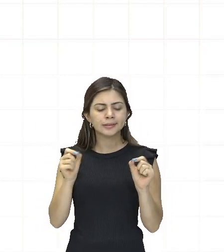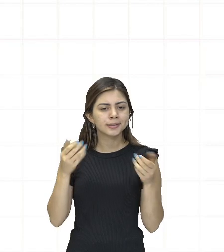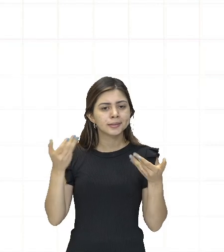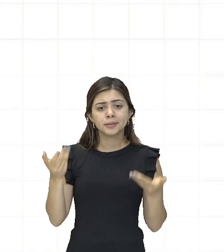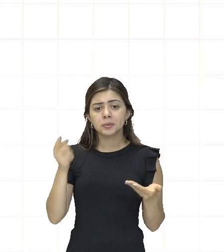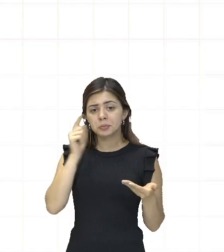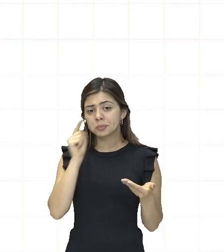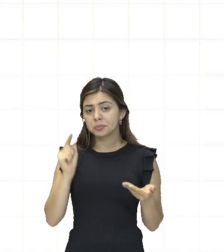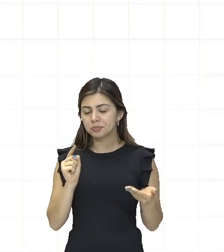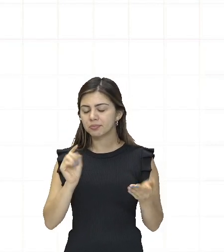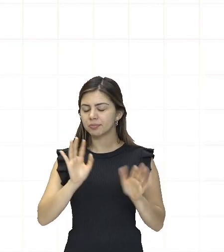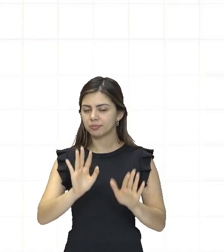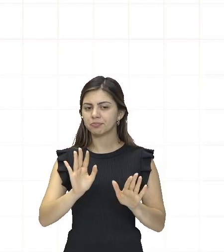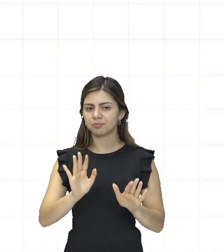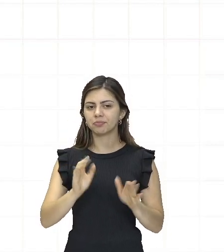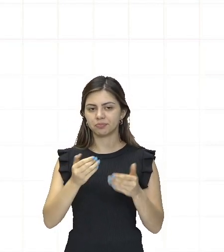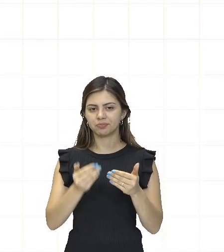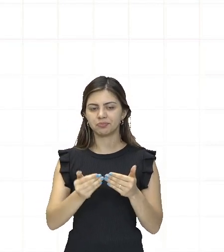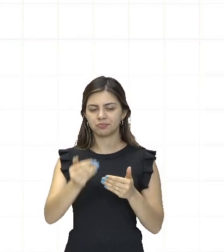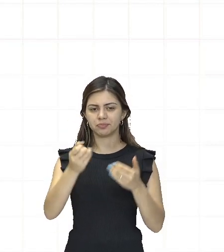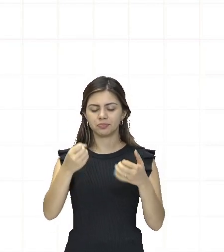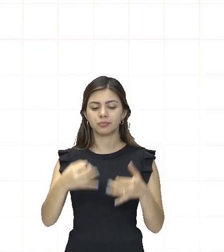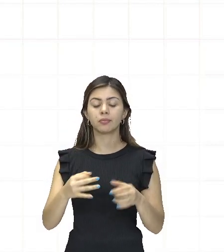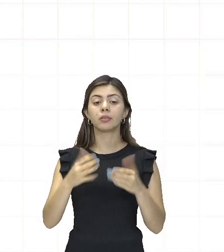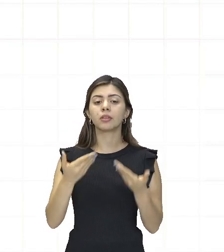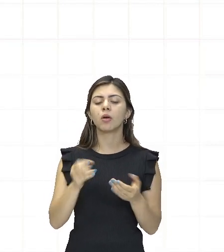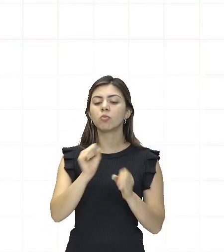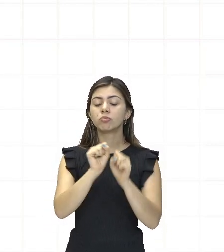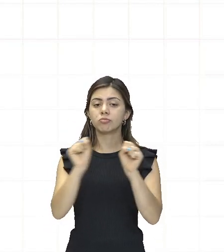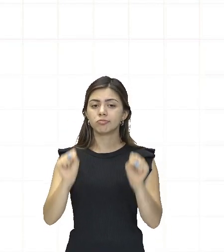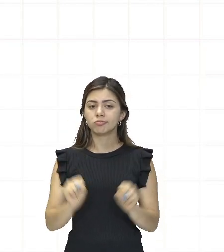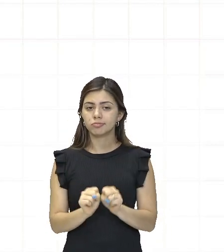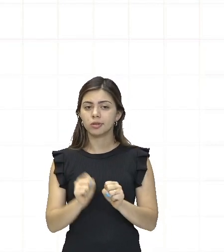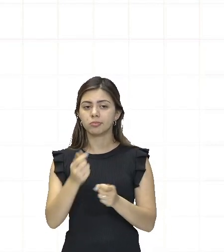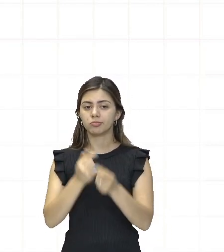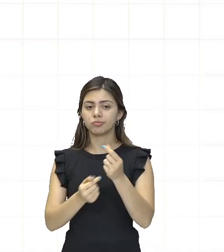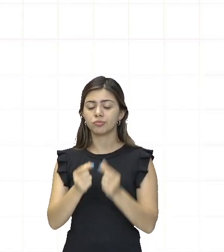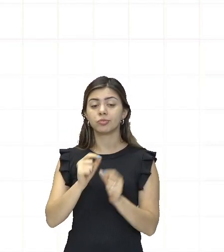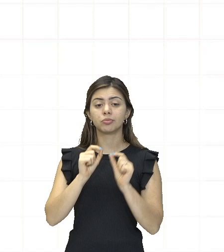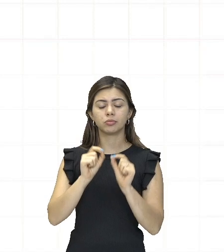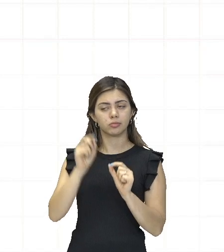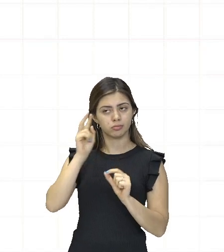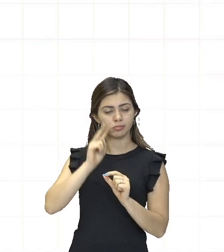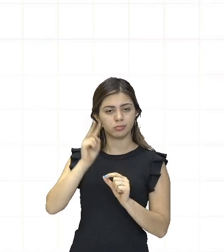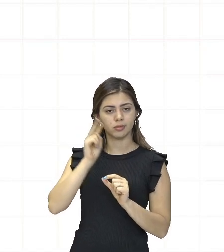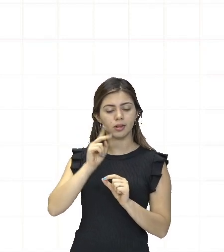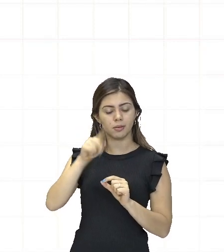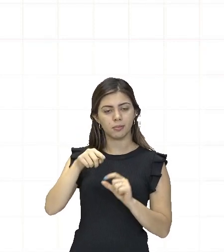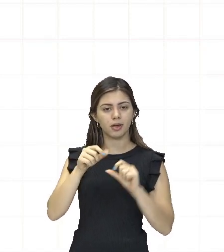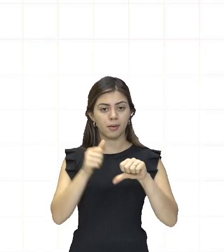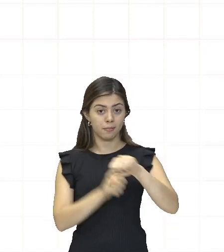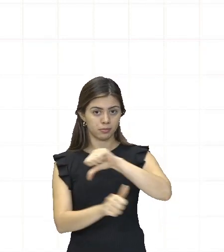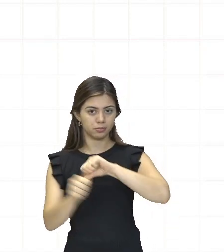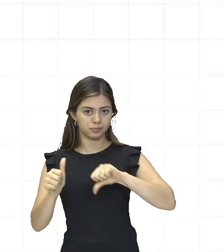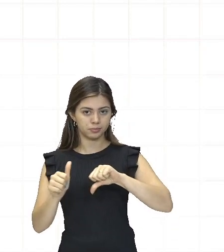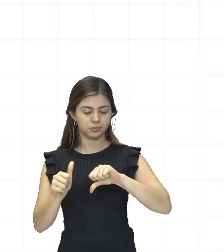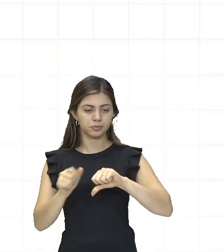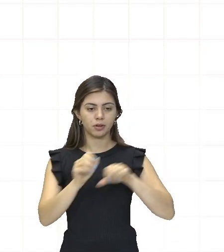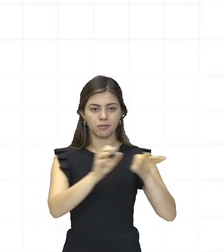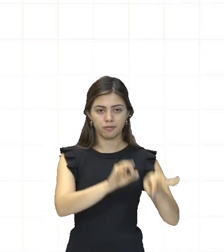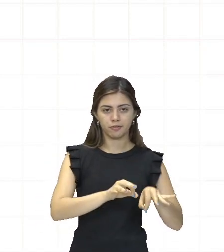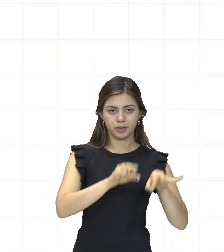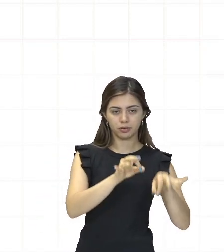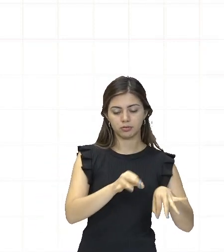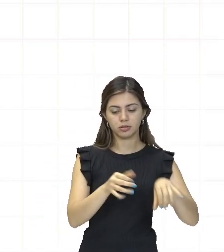outro? Né? O que é o mercantilismo? O que vai ser o mercantilismo? Lembra que o mercantilismo vai ser a transição do